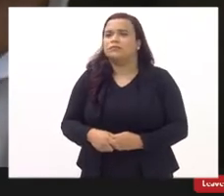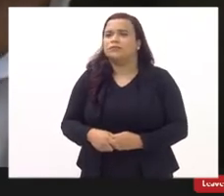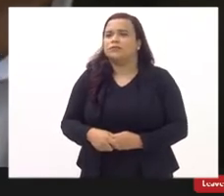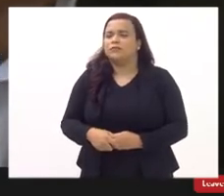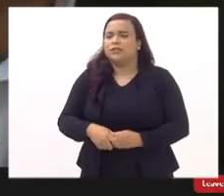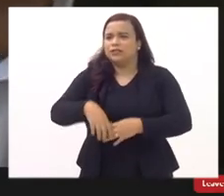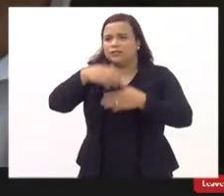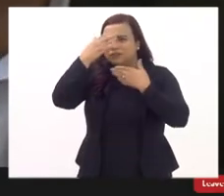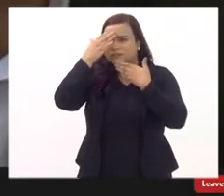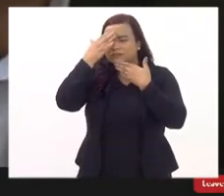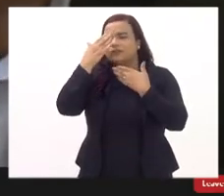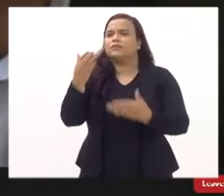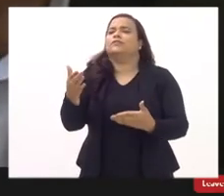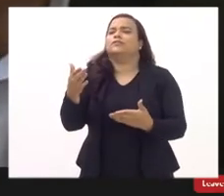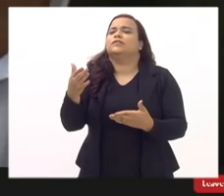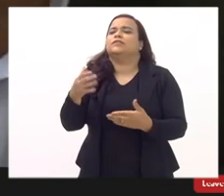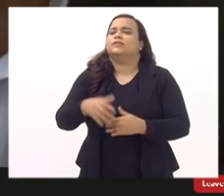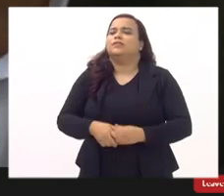o convite do senhor.